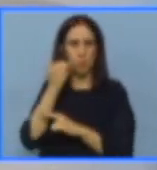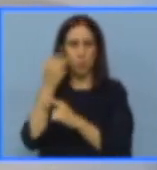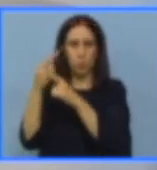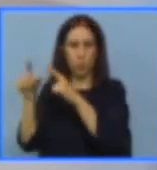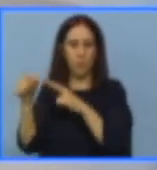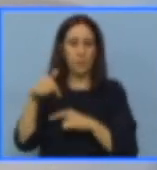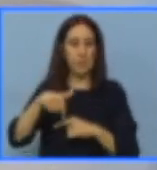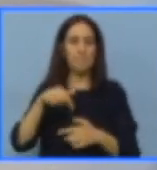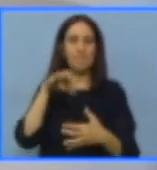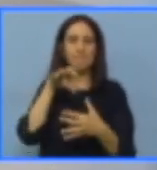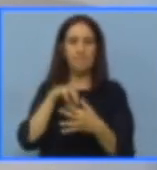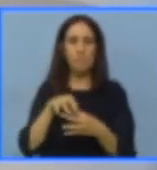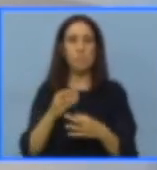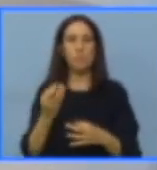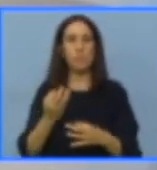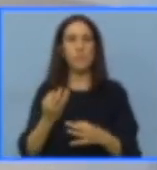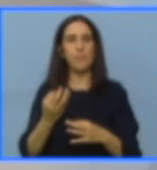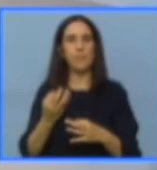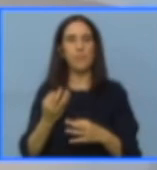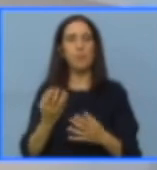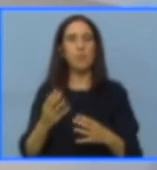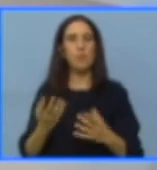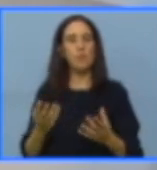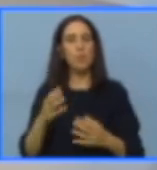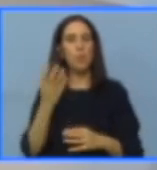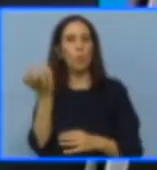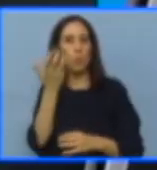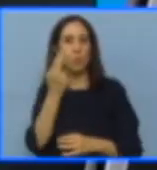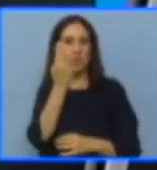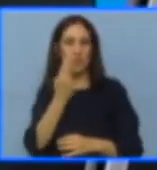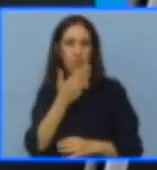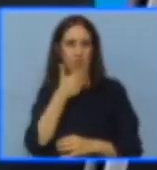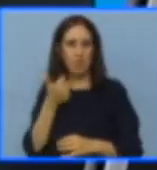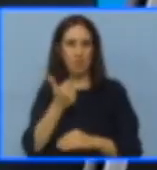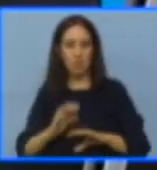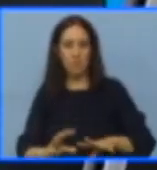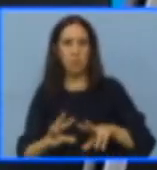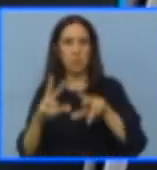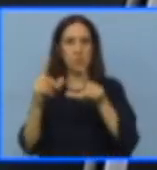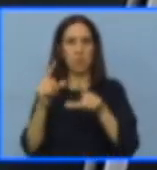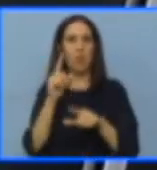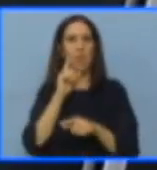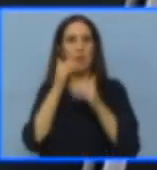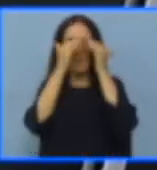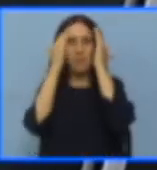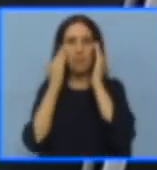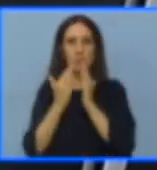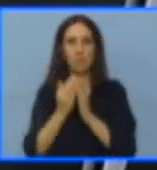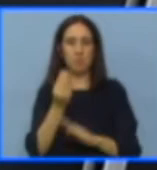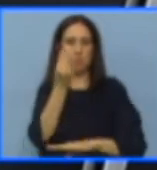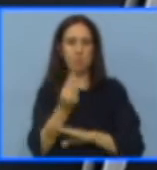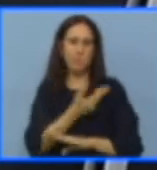em torno da evolução cultural e estética da representação da Virgem Maria